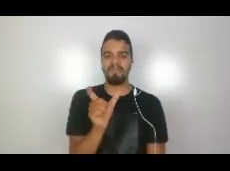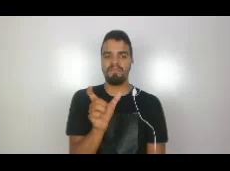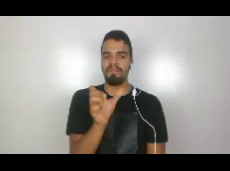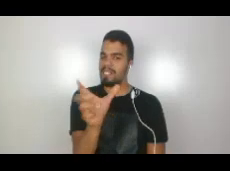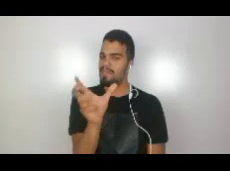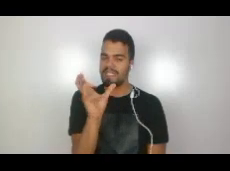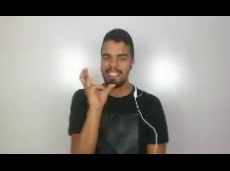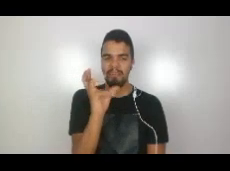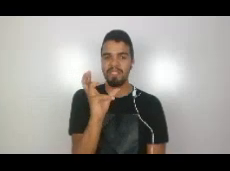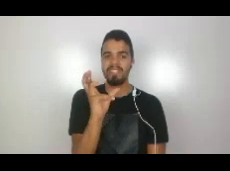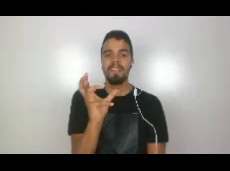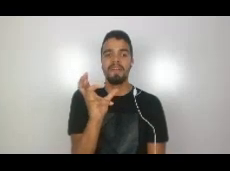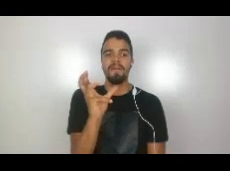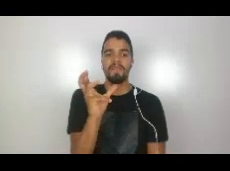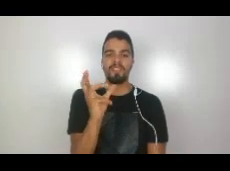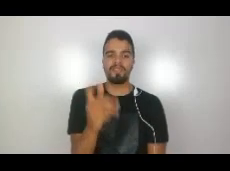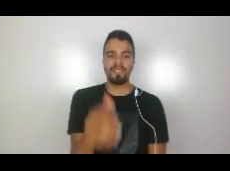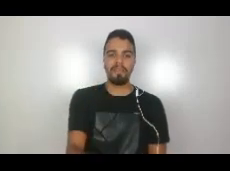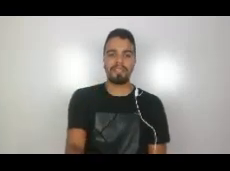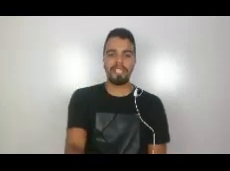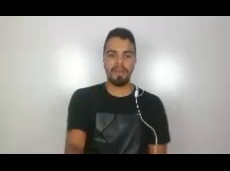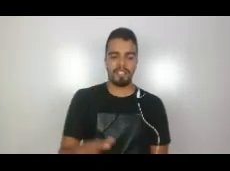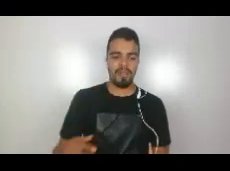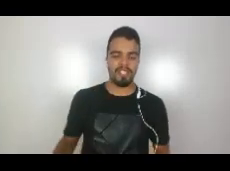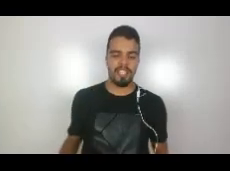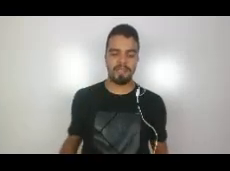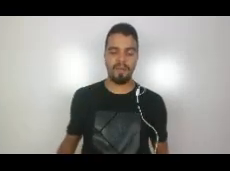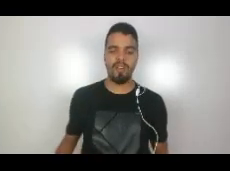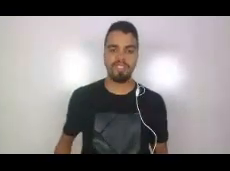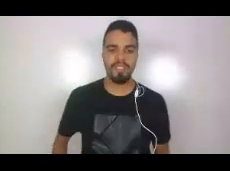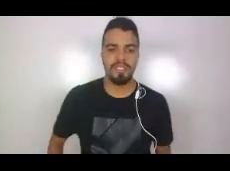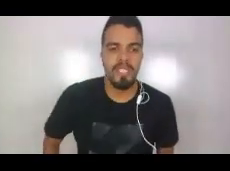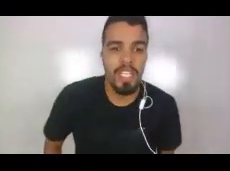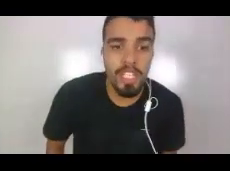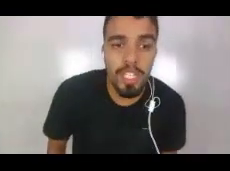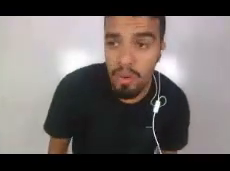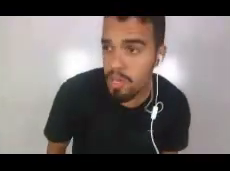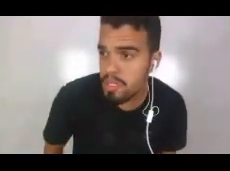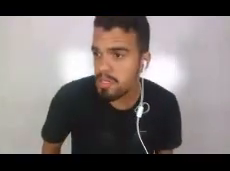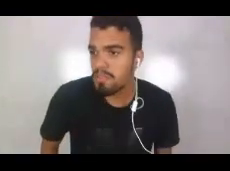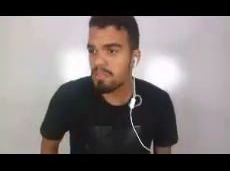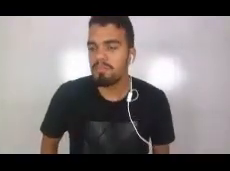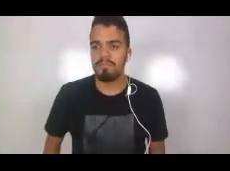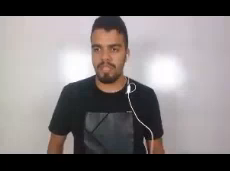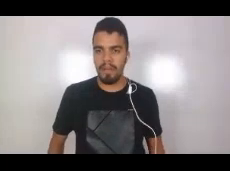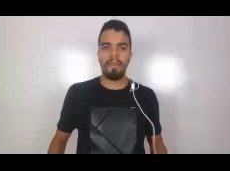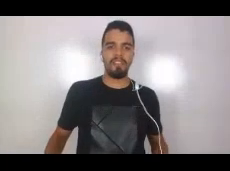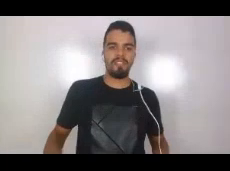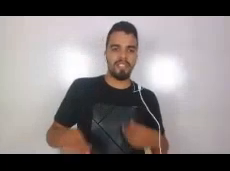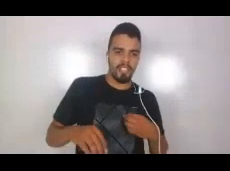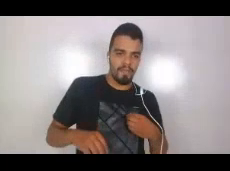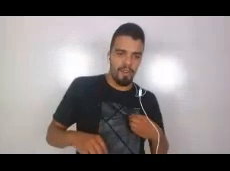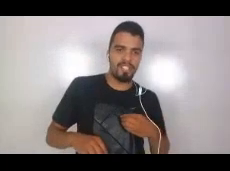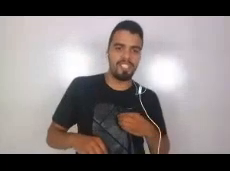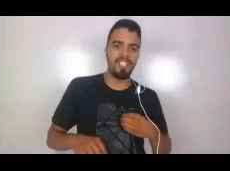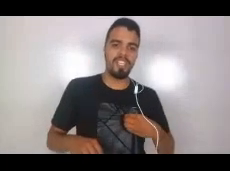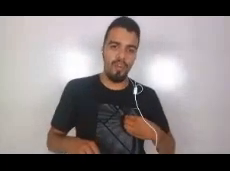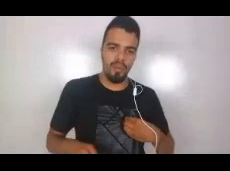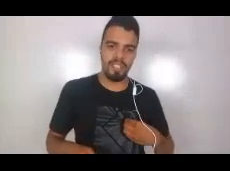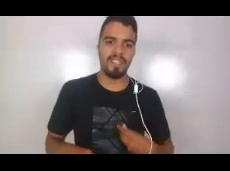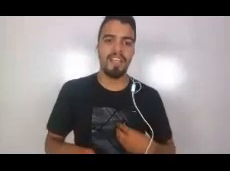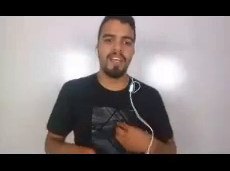frase, mesmo que simples, nós contemplamos a temática de meio de transportes e de cores, né? Meios de